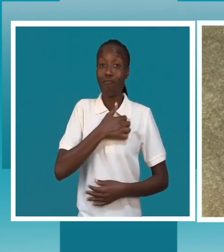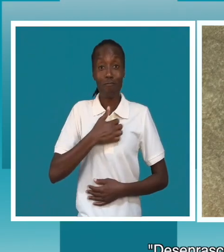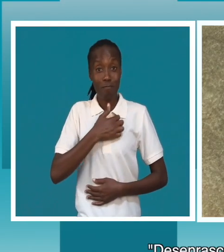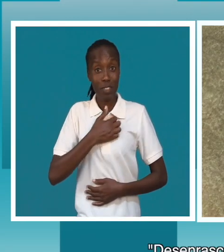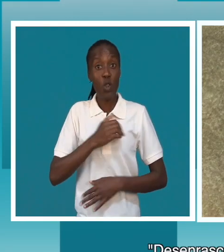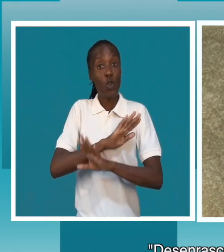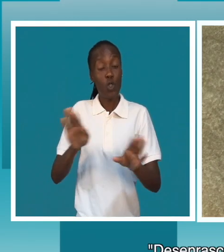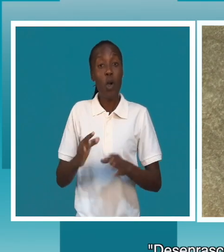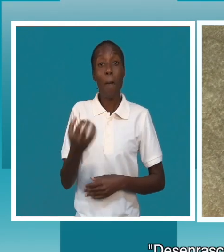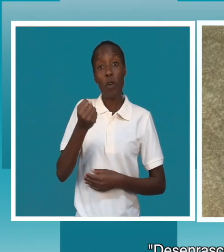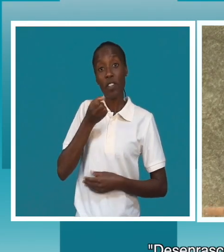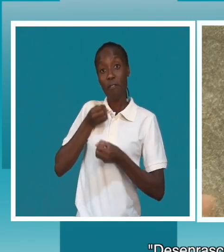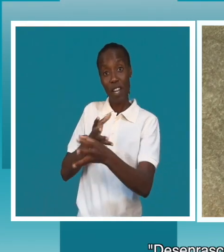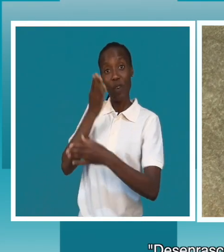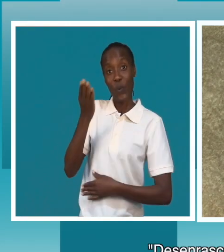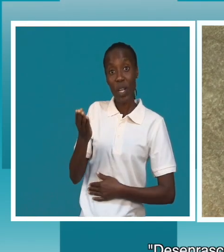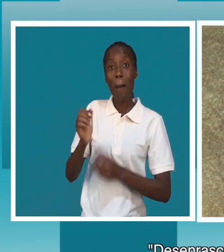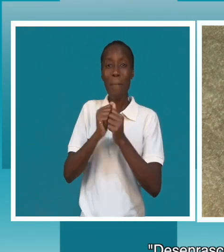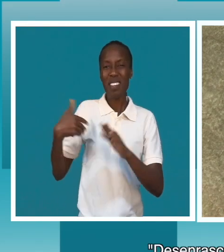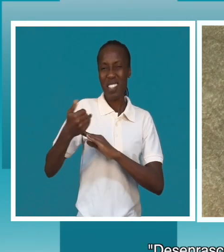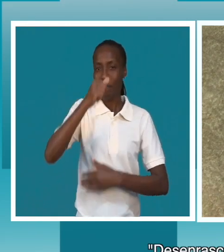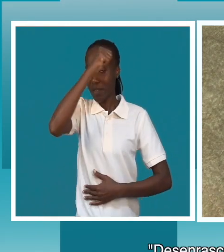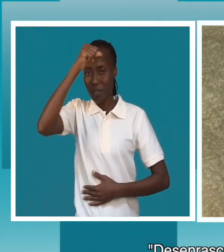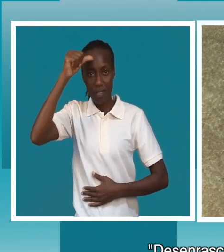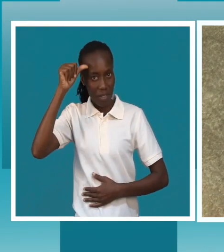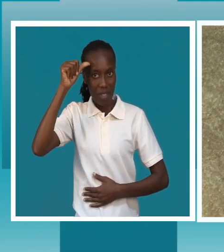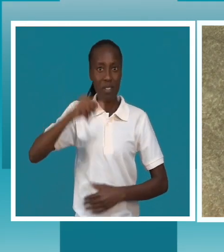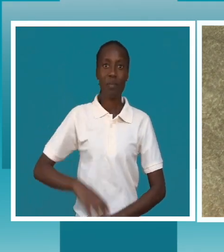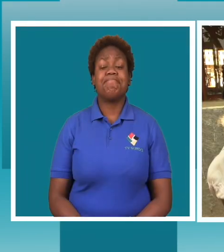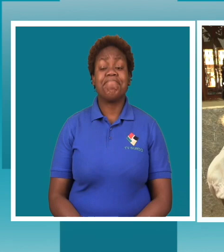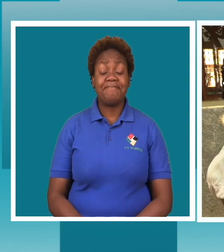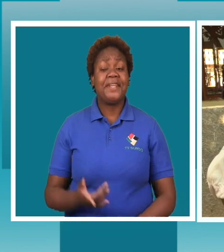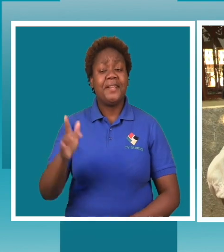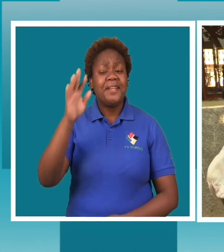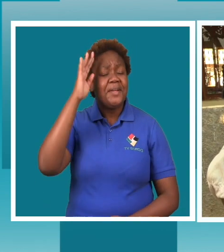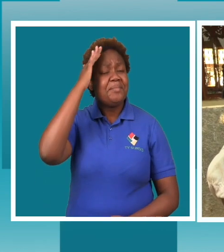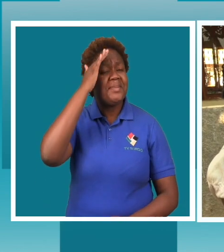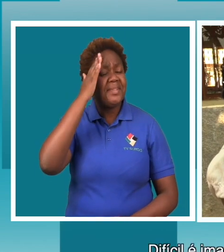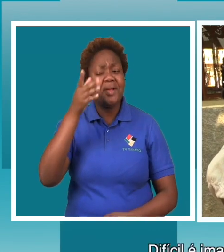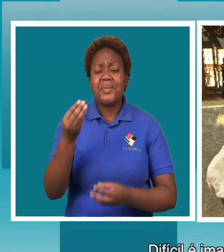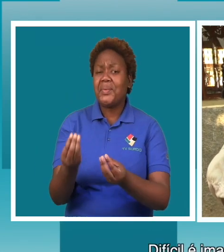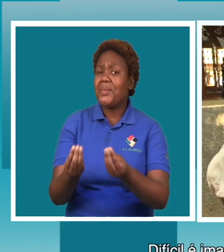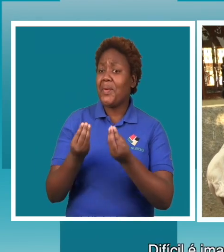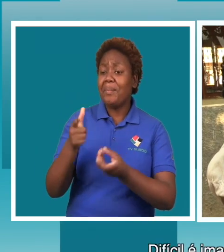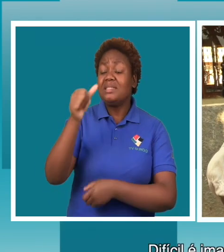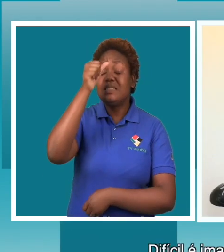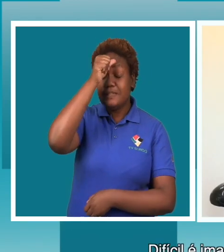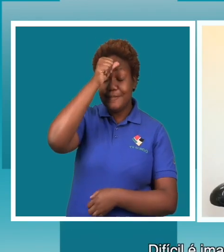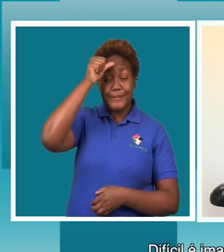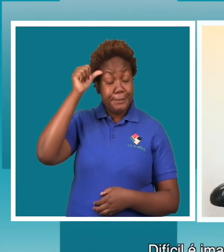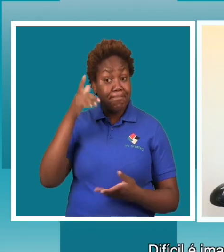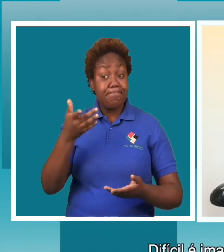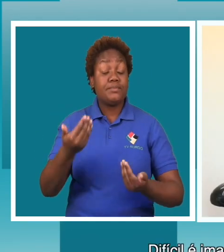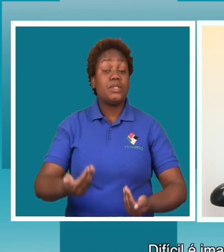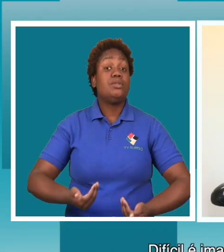Desarrascamos, né? Desarrascamos só para podermos falar com ela. Mas sempre há dificuldade. Difícil é imaginar a quantidade